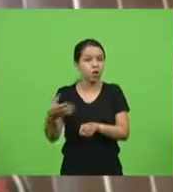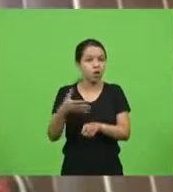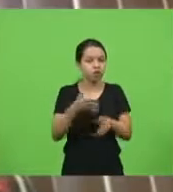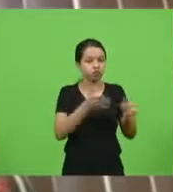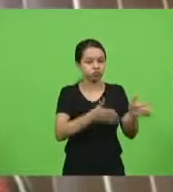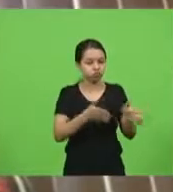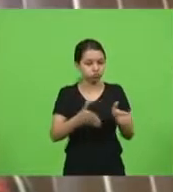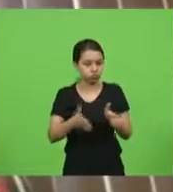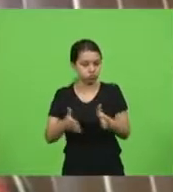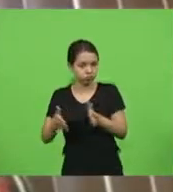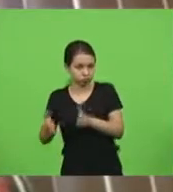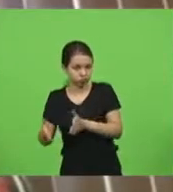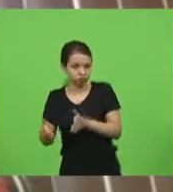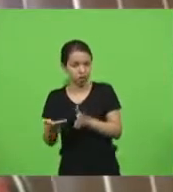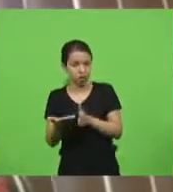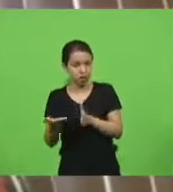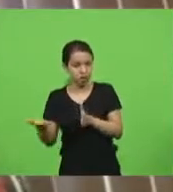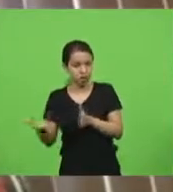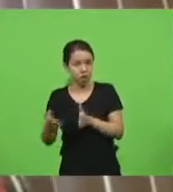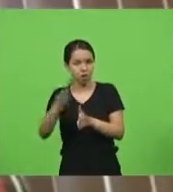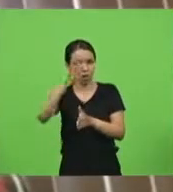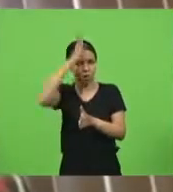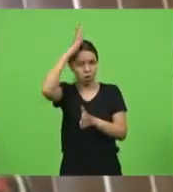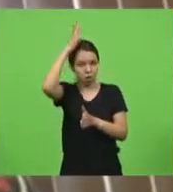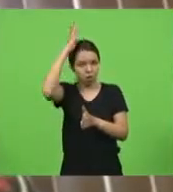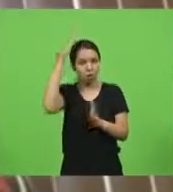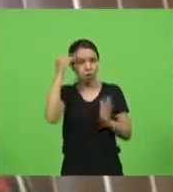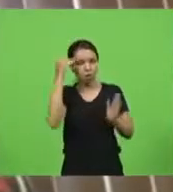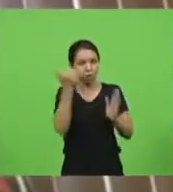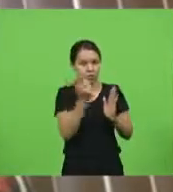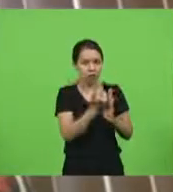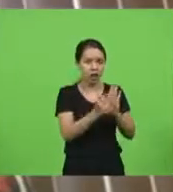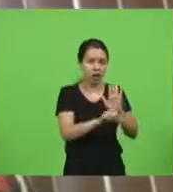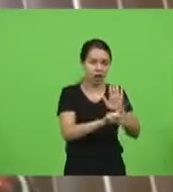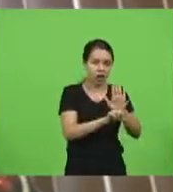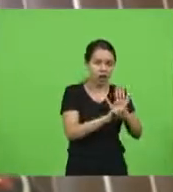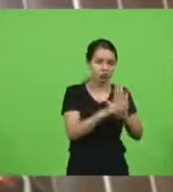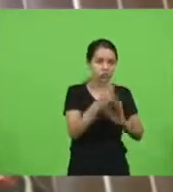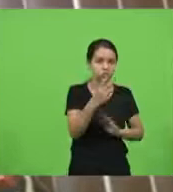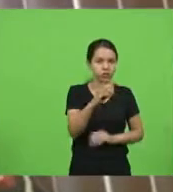jornada, conforme a legislação, de 200 horas mensais.